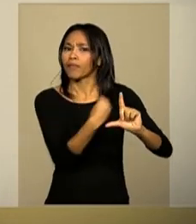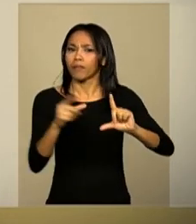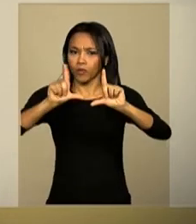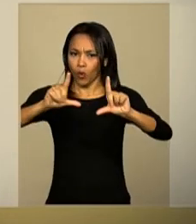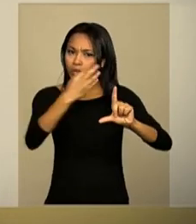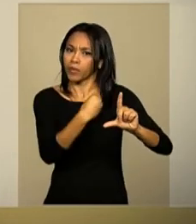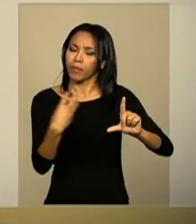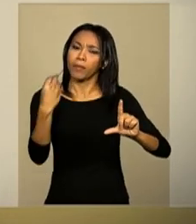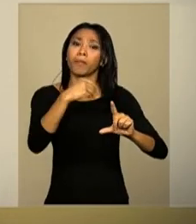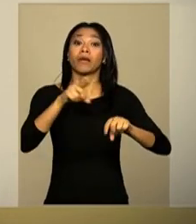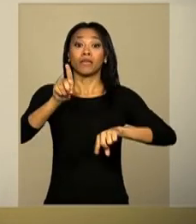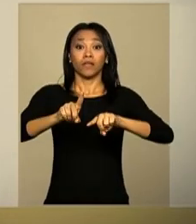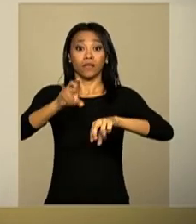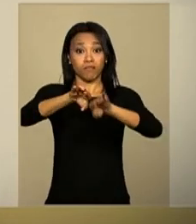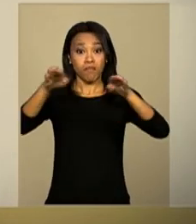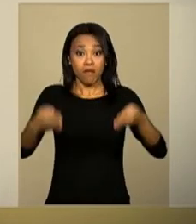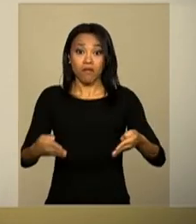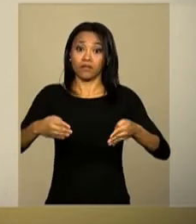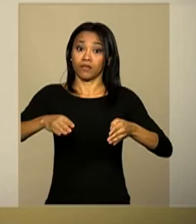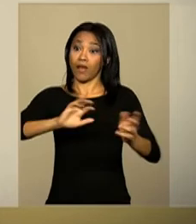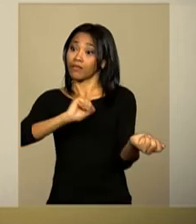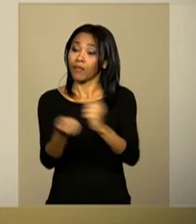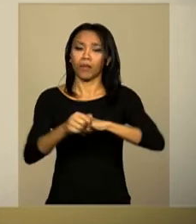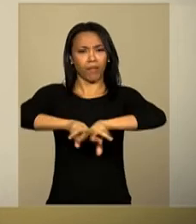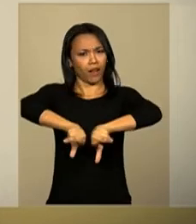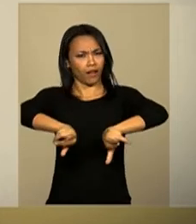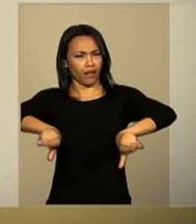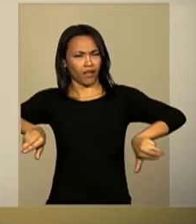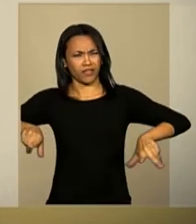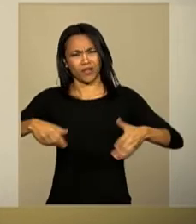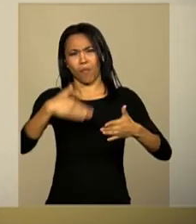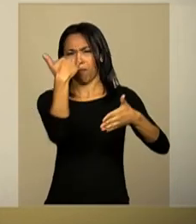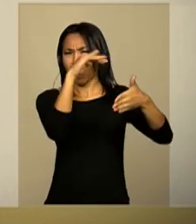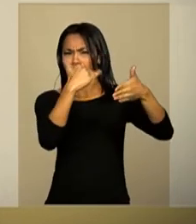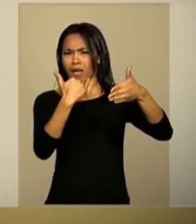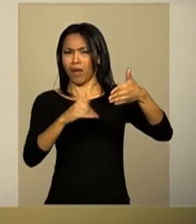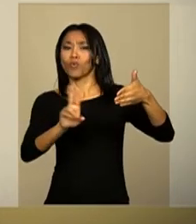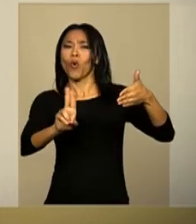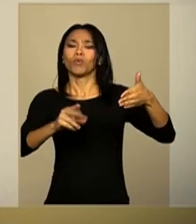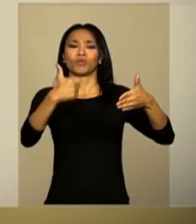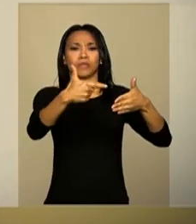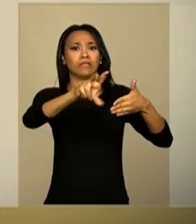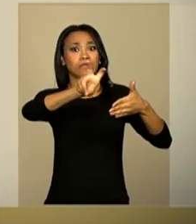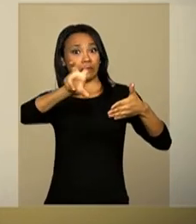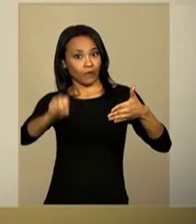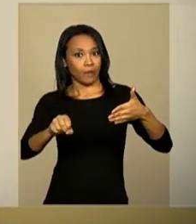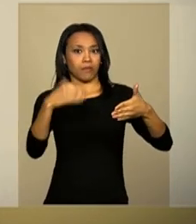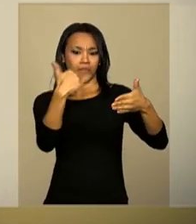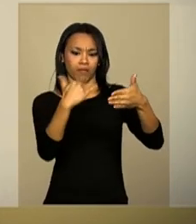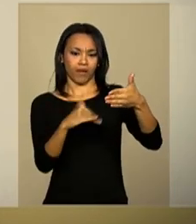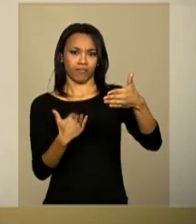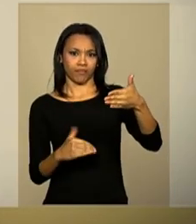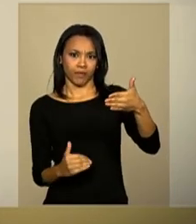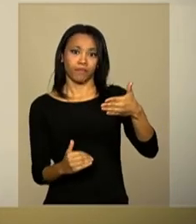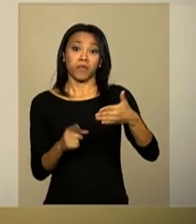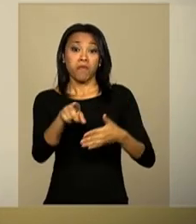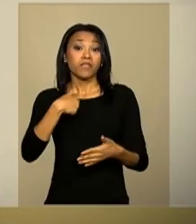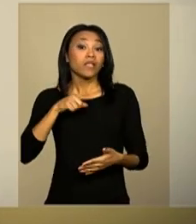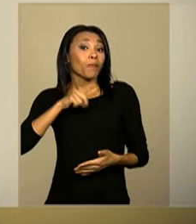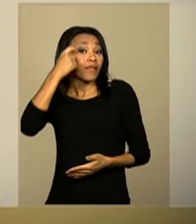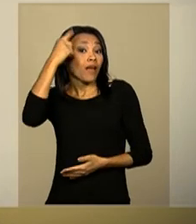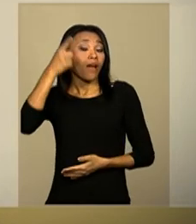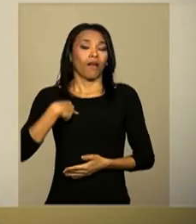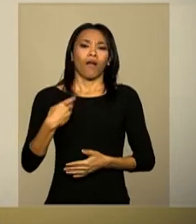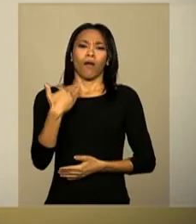eletrônicas mobiliário acessível enfim Max uma lista de 250 itens para você ter uma ideia